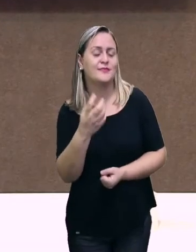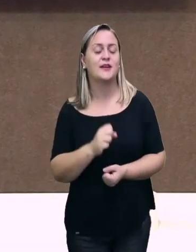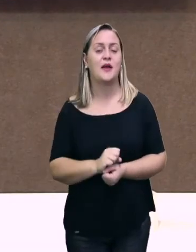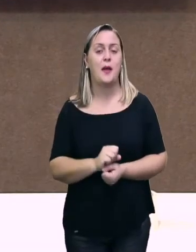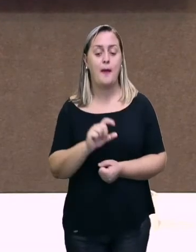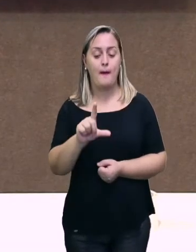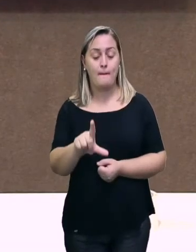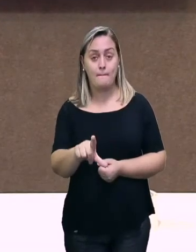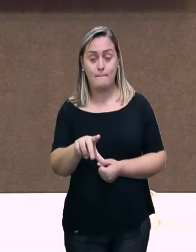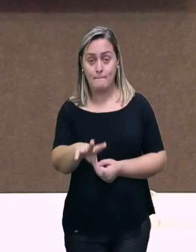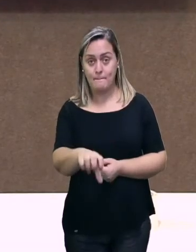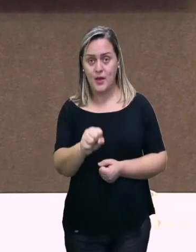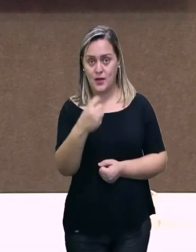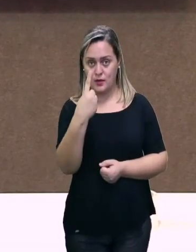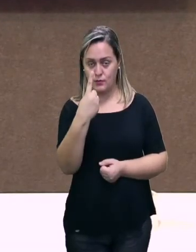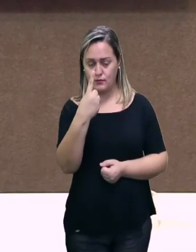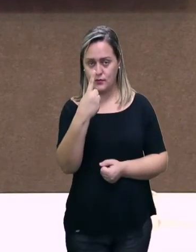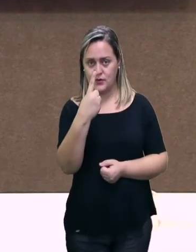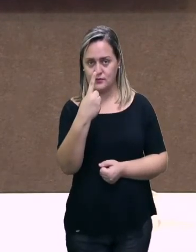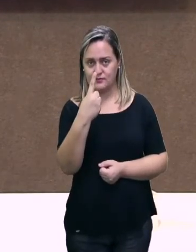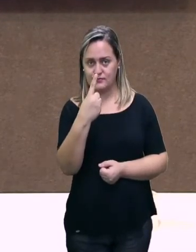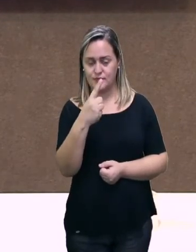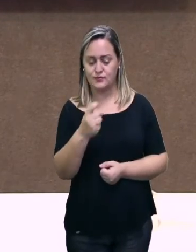Vamos ver se eu vou conseguir.